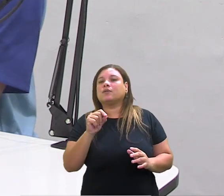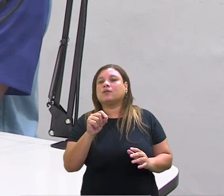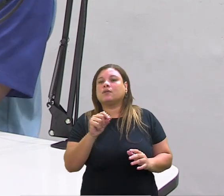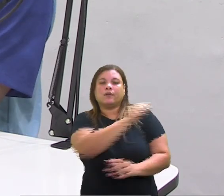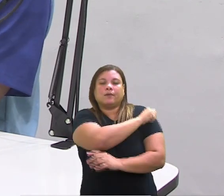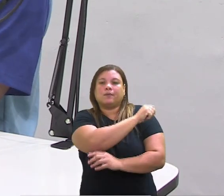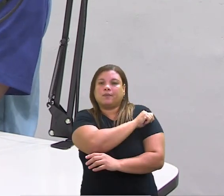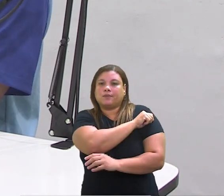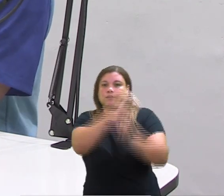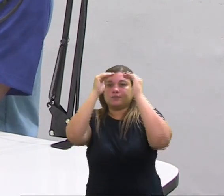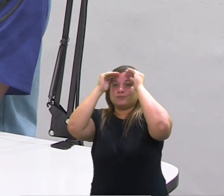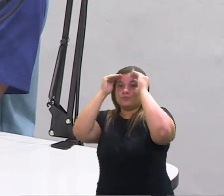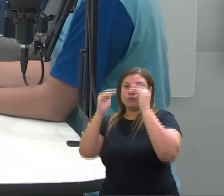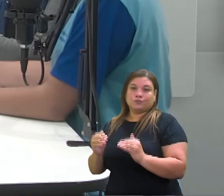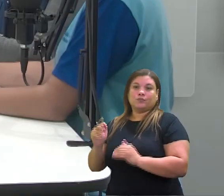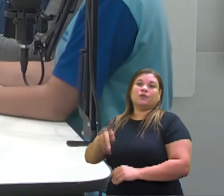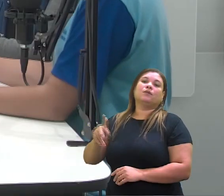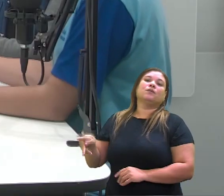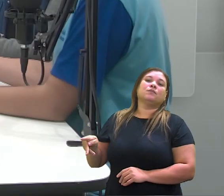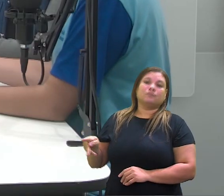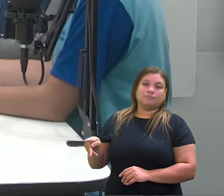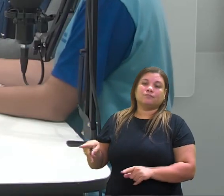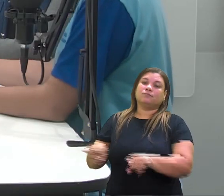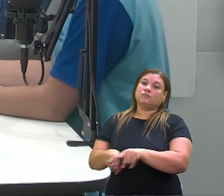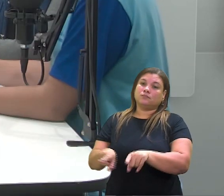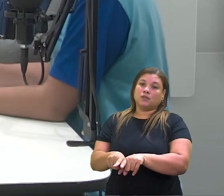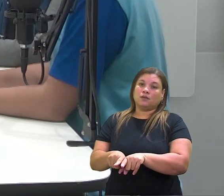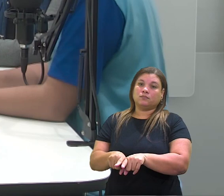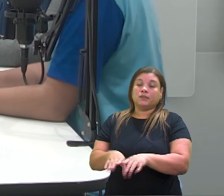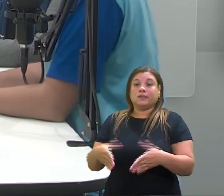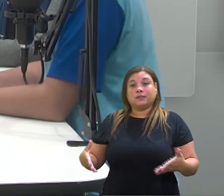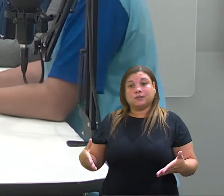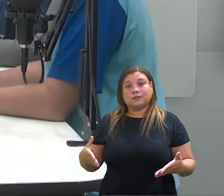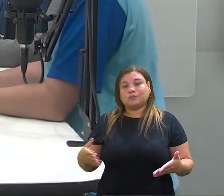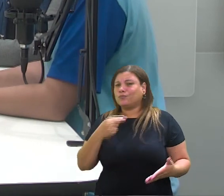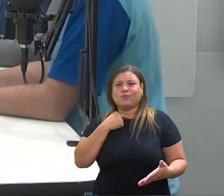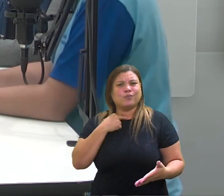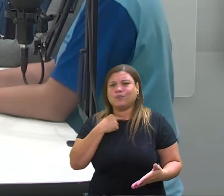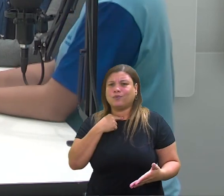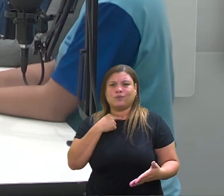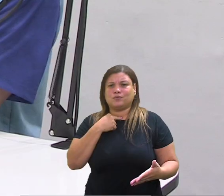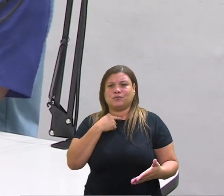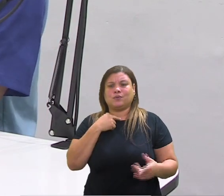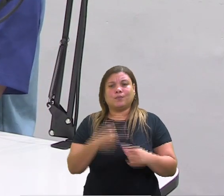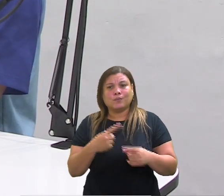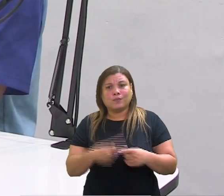coisa pequena. Que vai aumentando. Que acaba aumentando. Porque quando o professor não